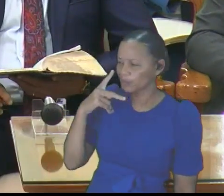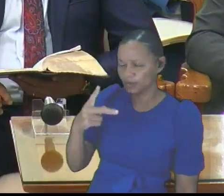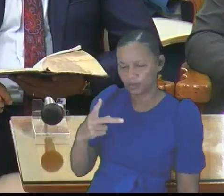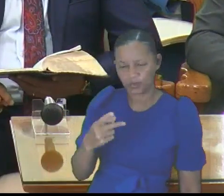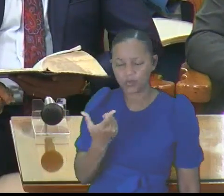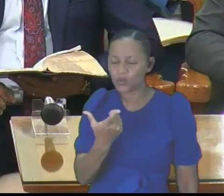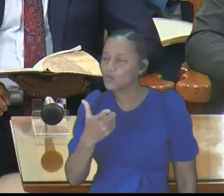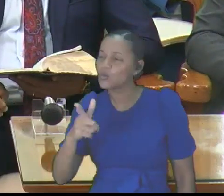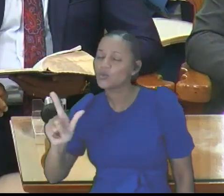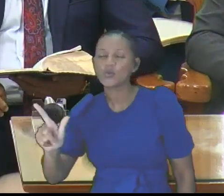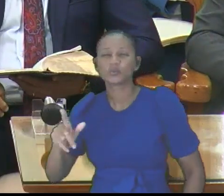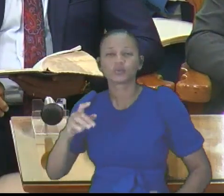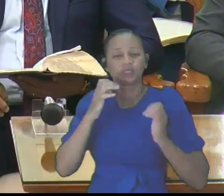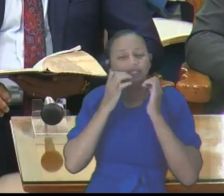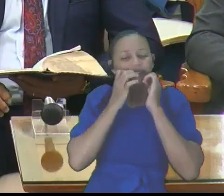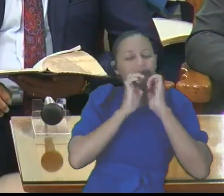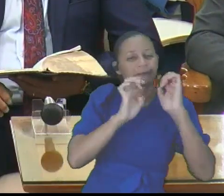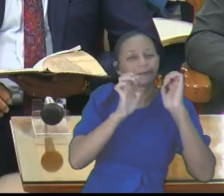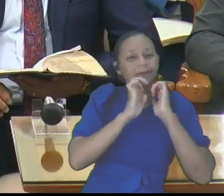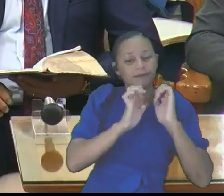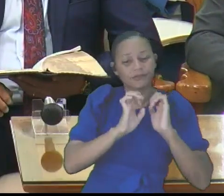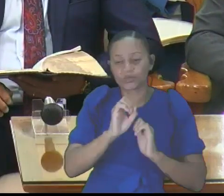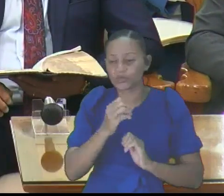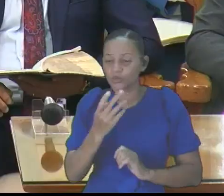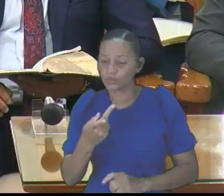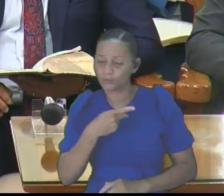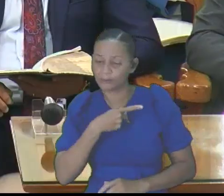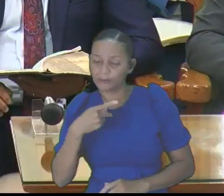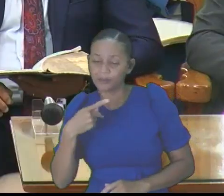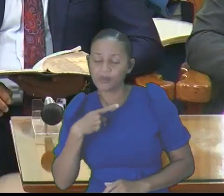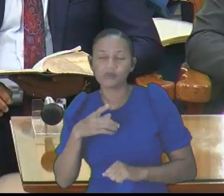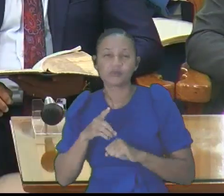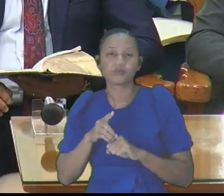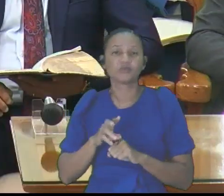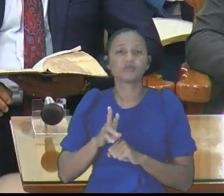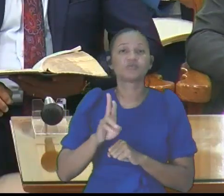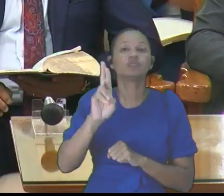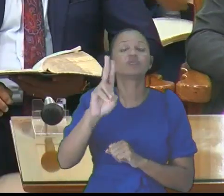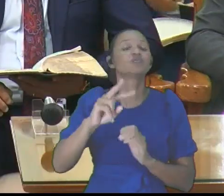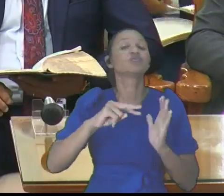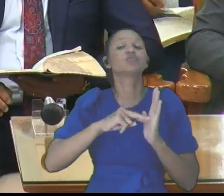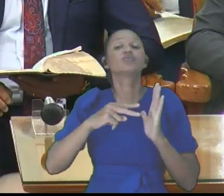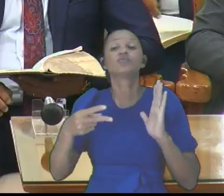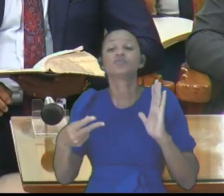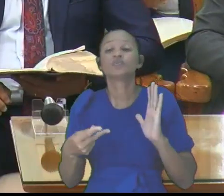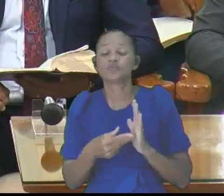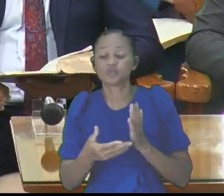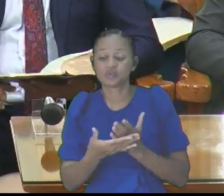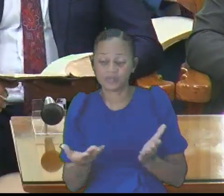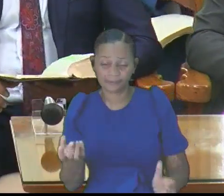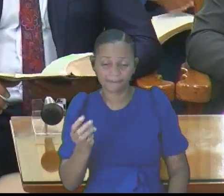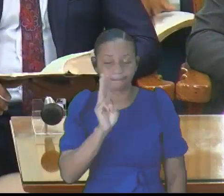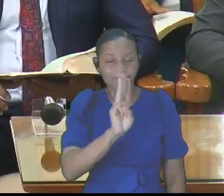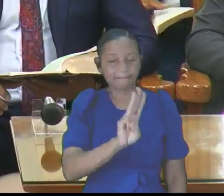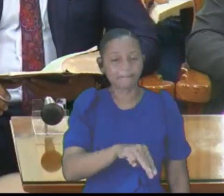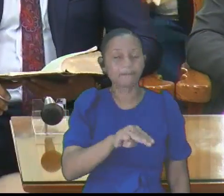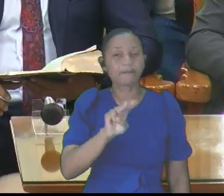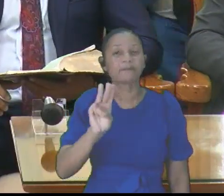para evangelistas, e outros para pastores e doutores. Doutor aí quer dizer